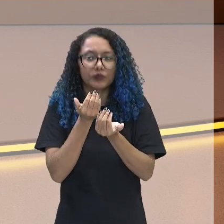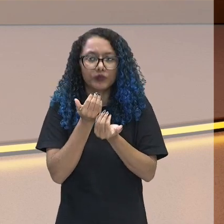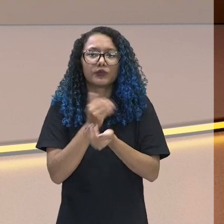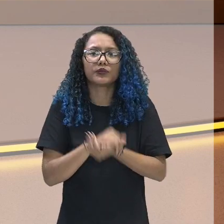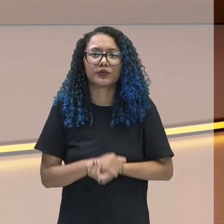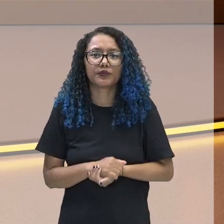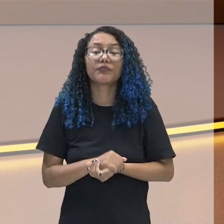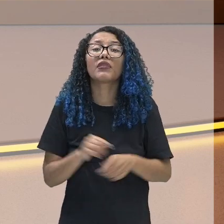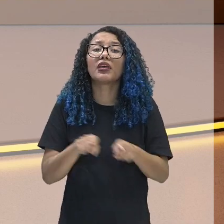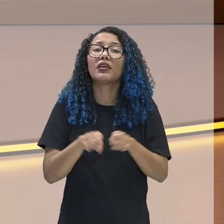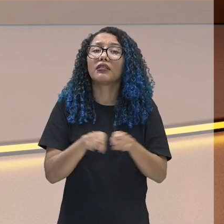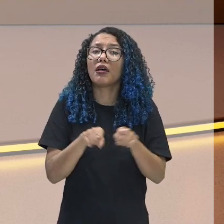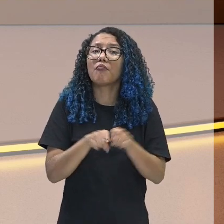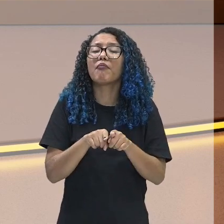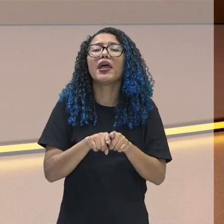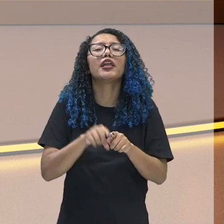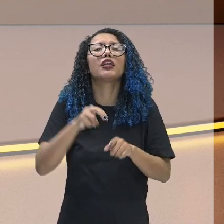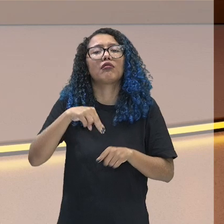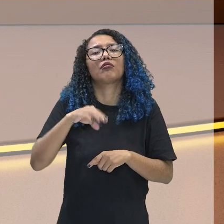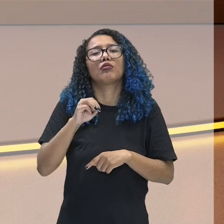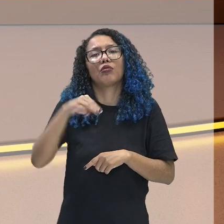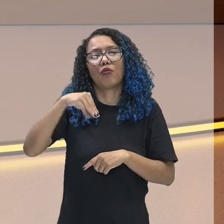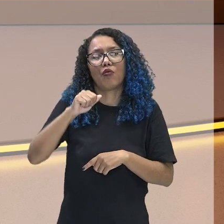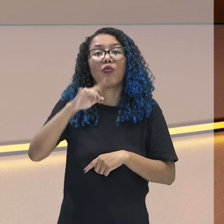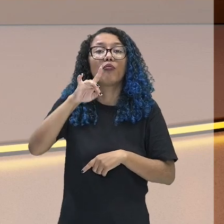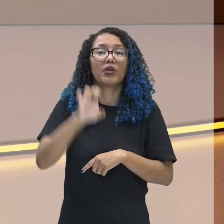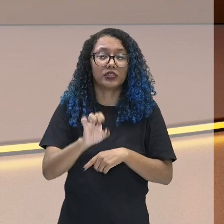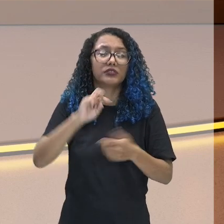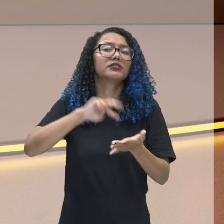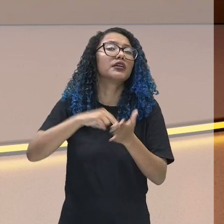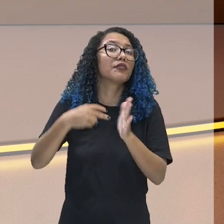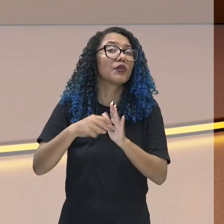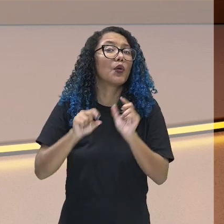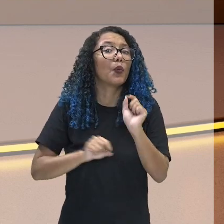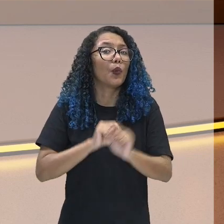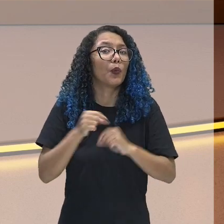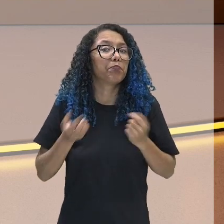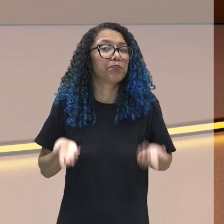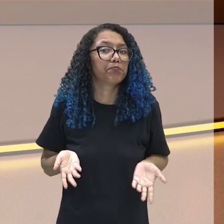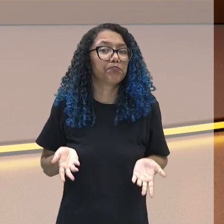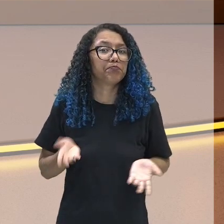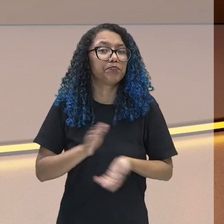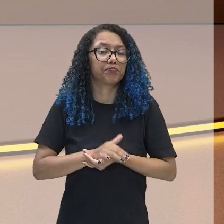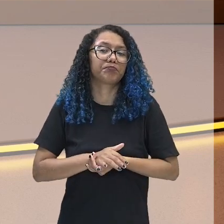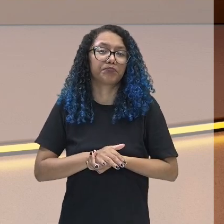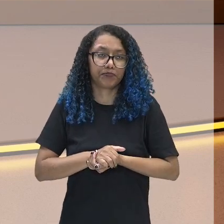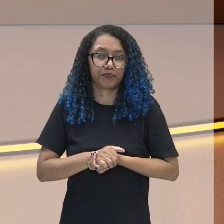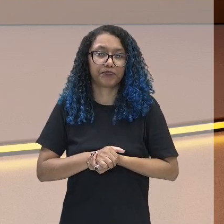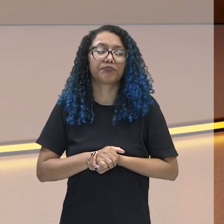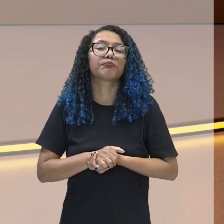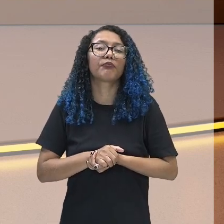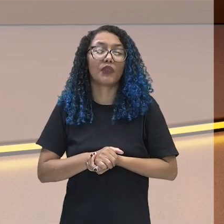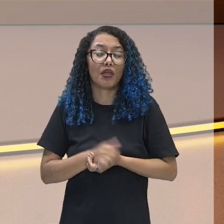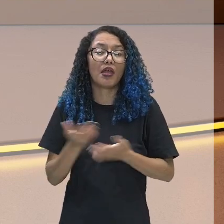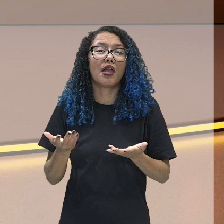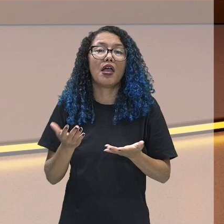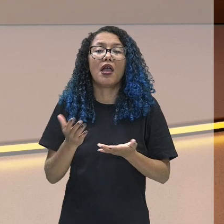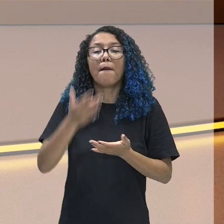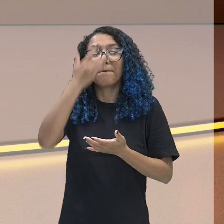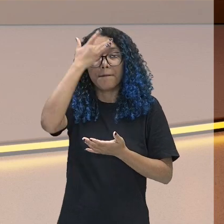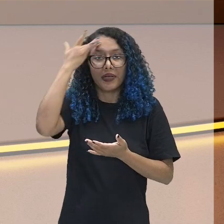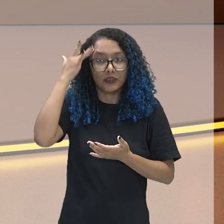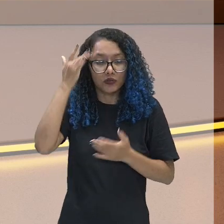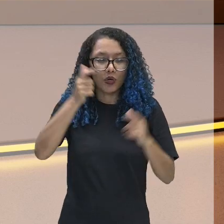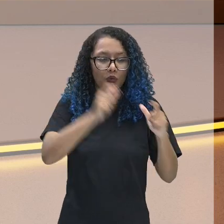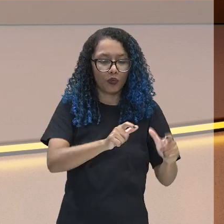eram nômades. O que significa isso, professor? Significa alguém que migra de um lugar para o outro,